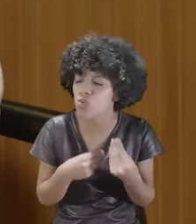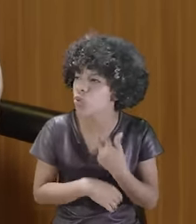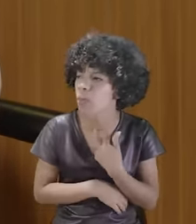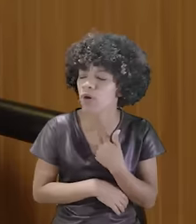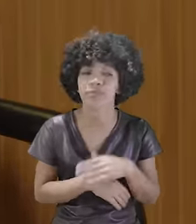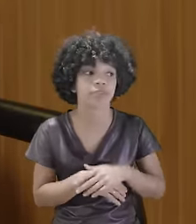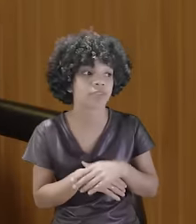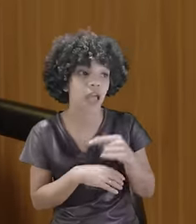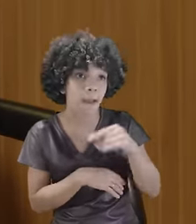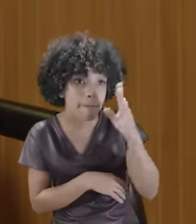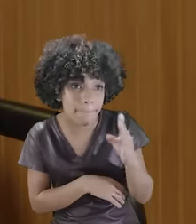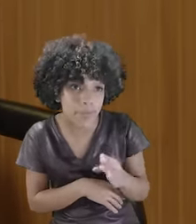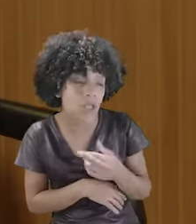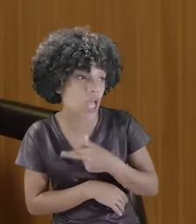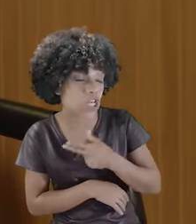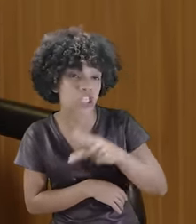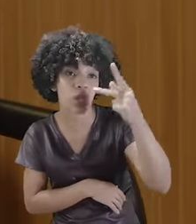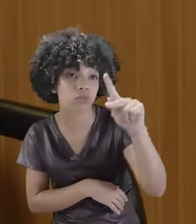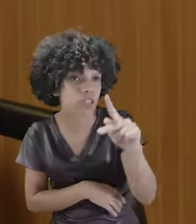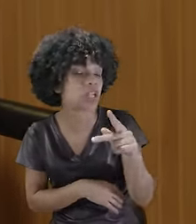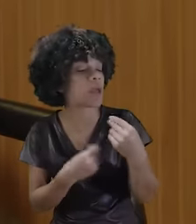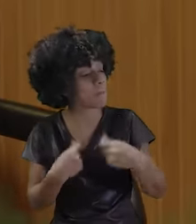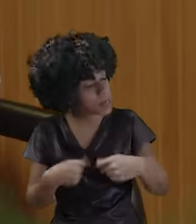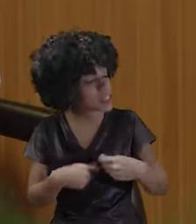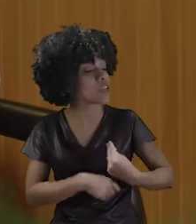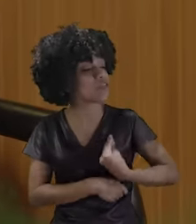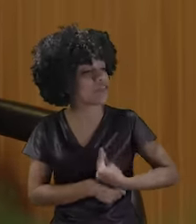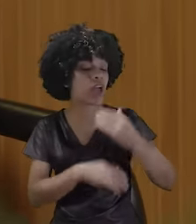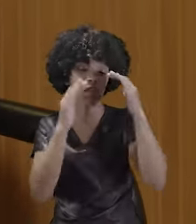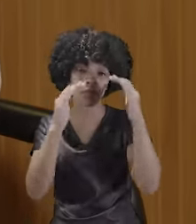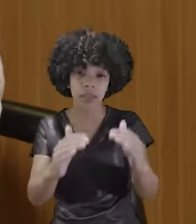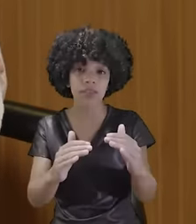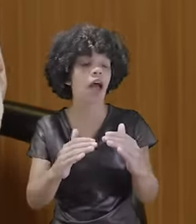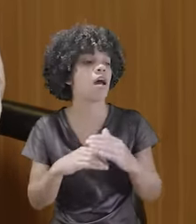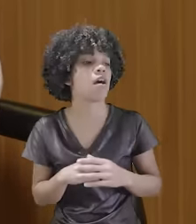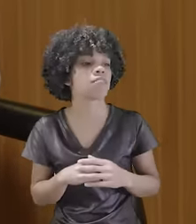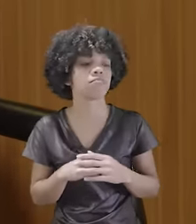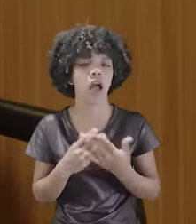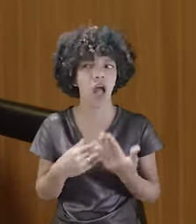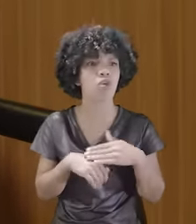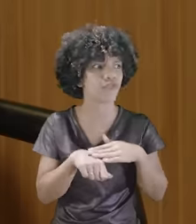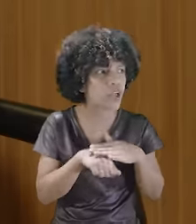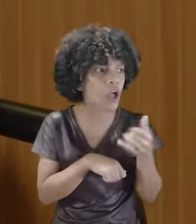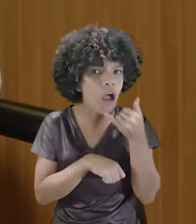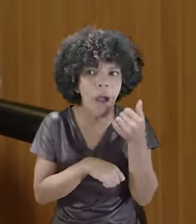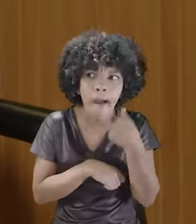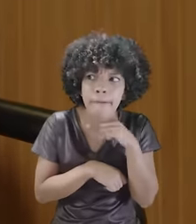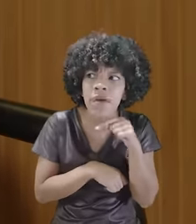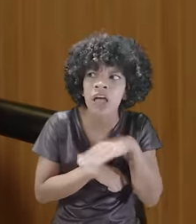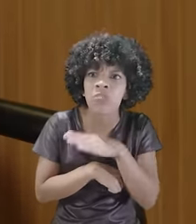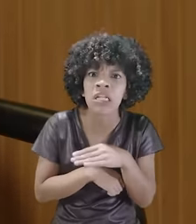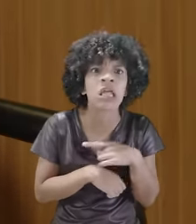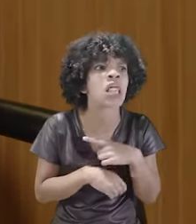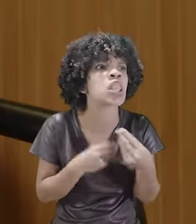aí ela contou Brasil religião deles que a gente tem que ver que o vida deles eu contei para minha mãe também falei